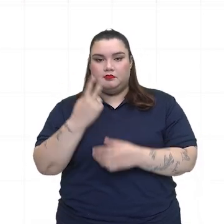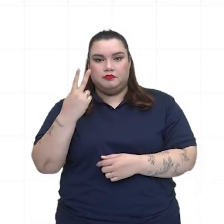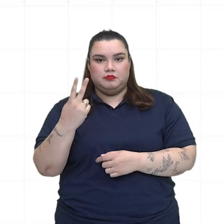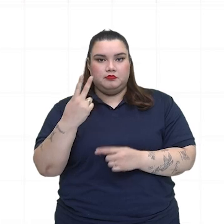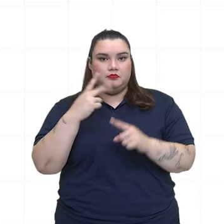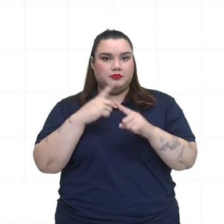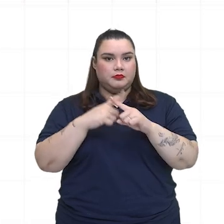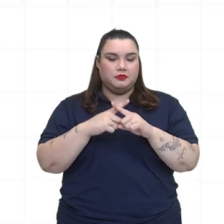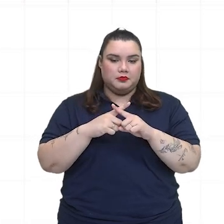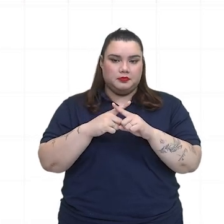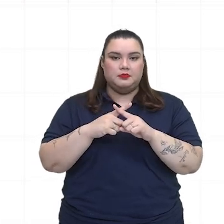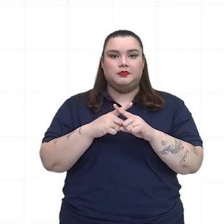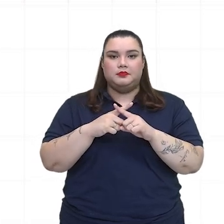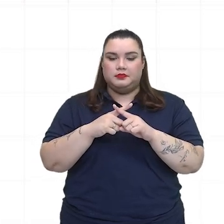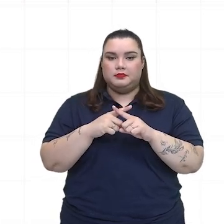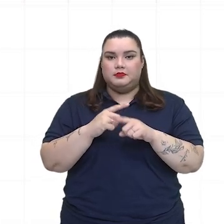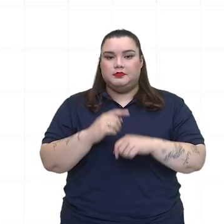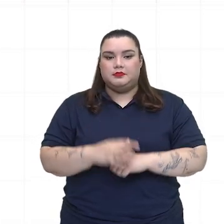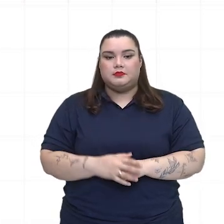76,50, o que ele vai fazer?